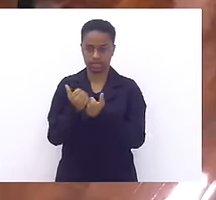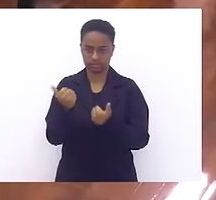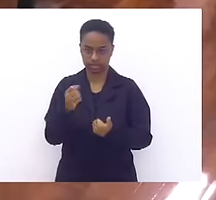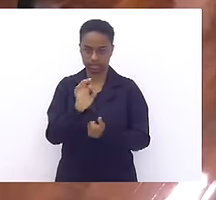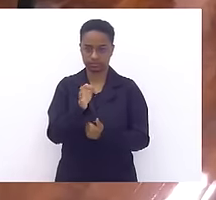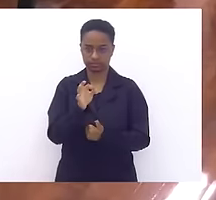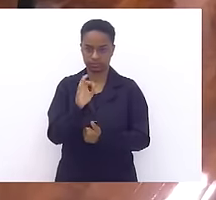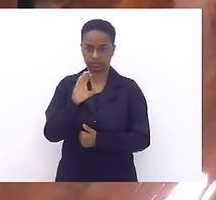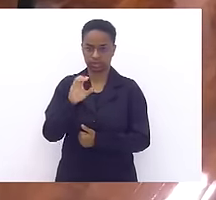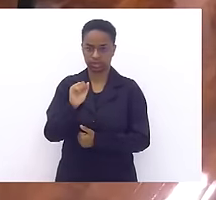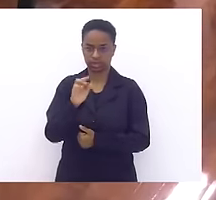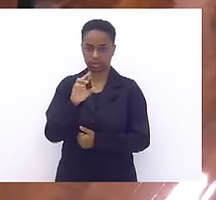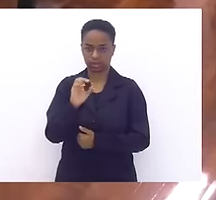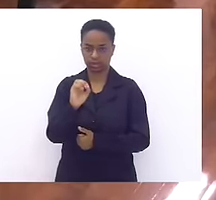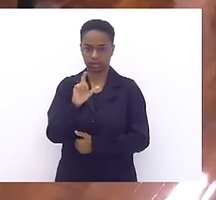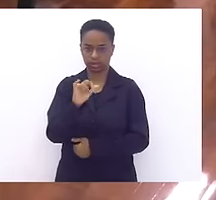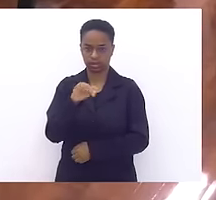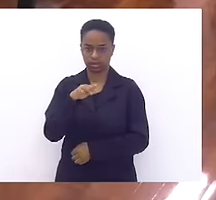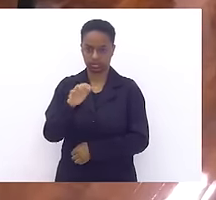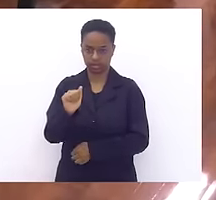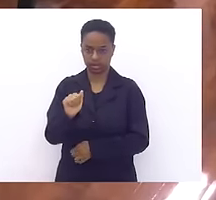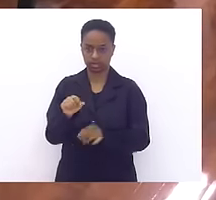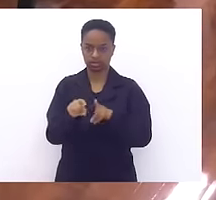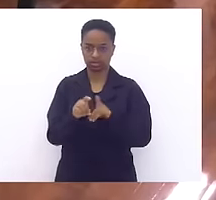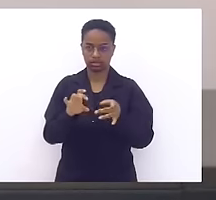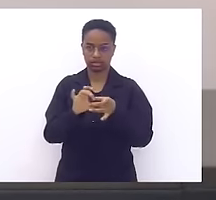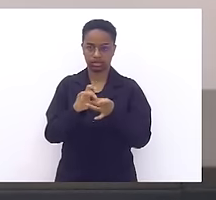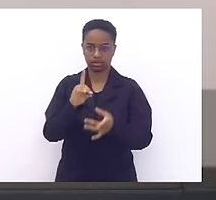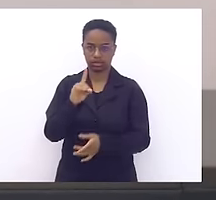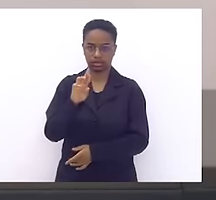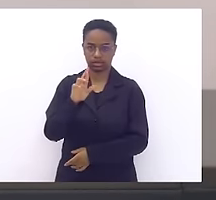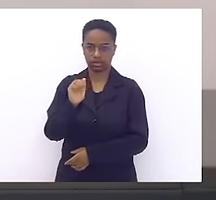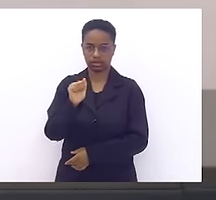Doutora Carolina Cavalcante da Draco